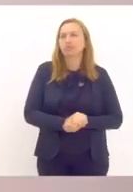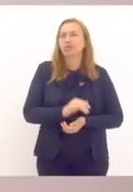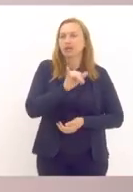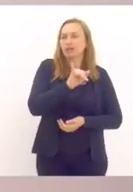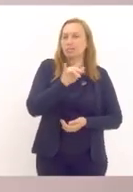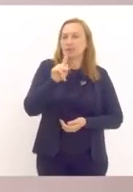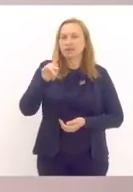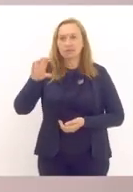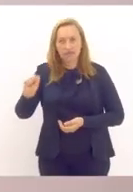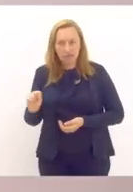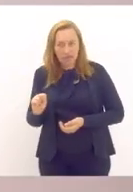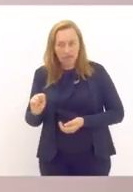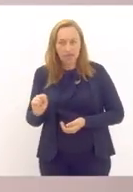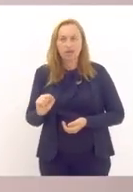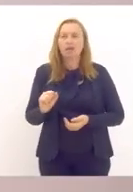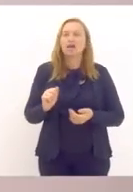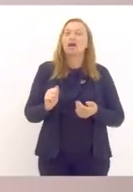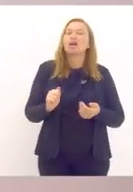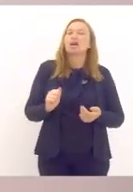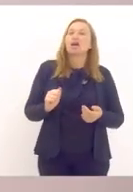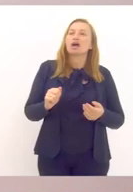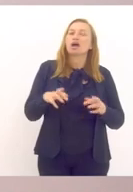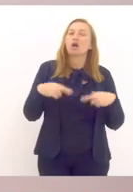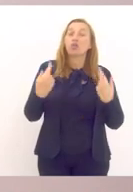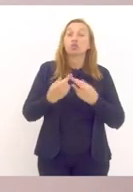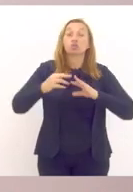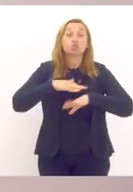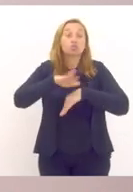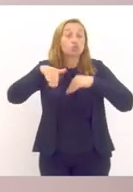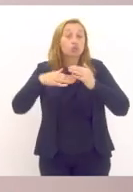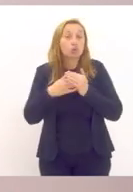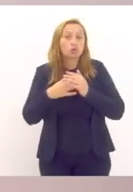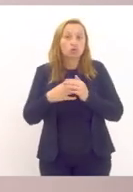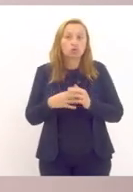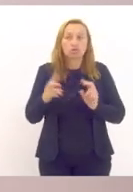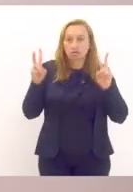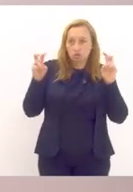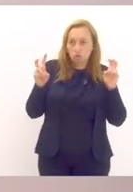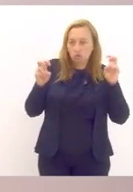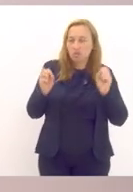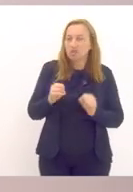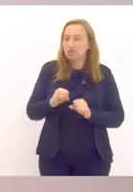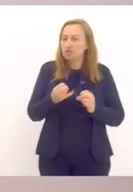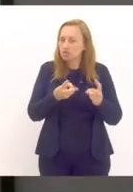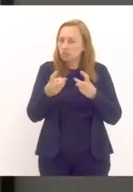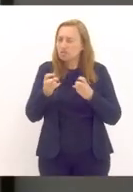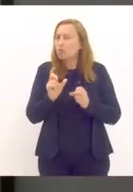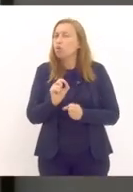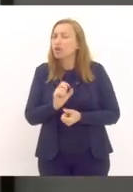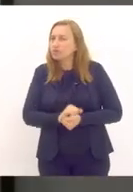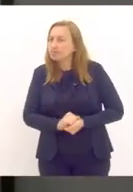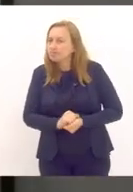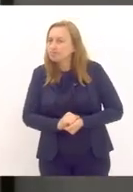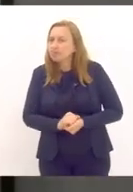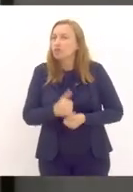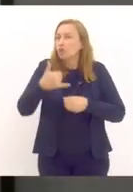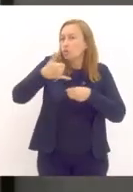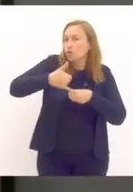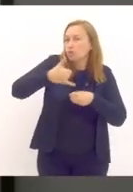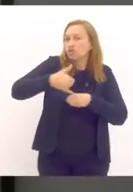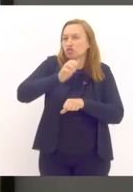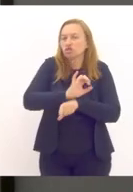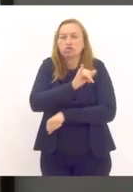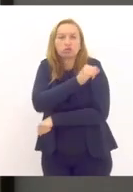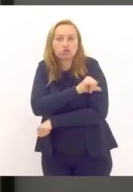é um índice que reúne tudo, todos os itens, e aí se a gente abre... O que nós vamos observar? Combustível no estado do